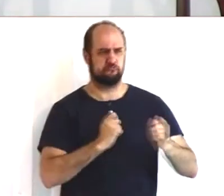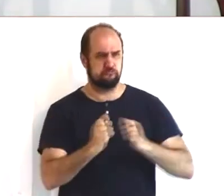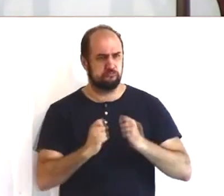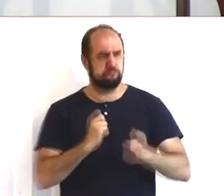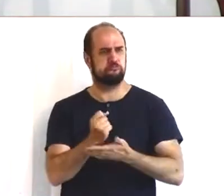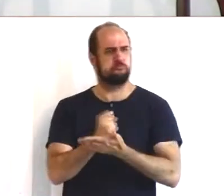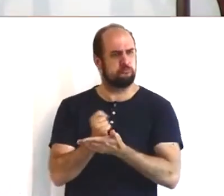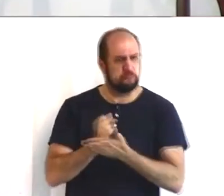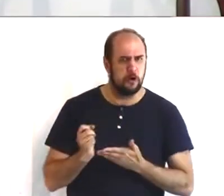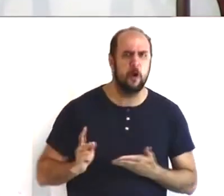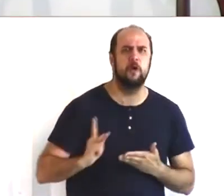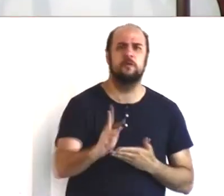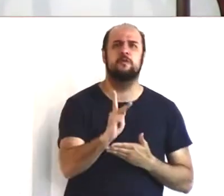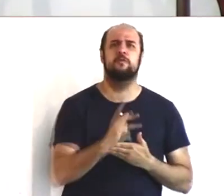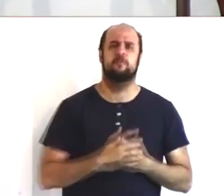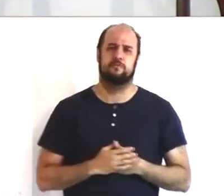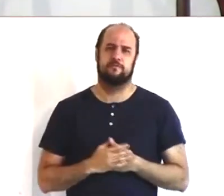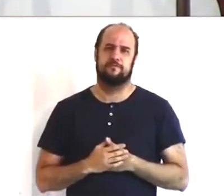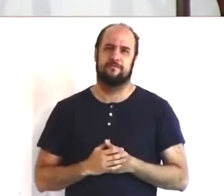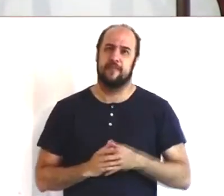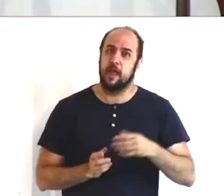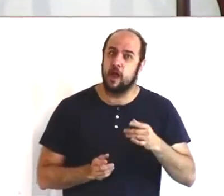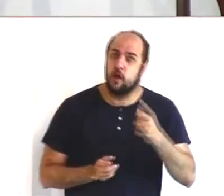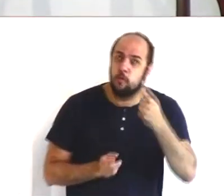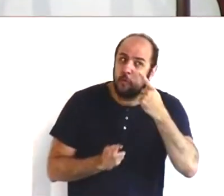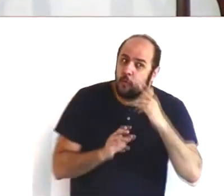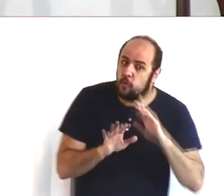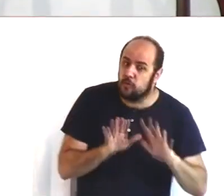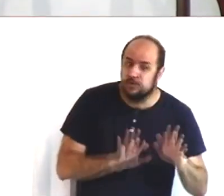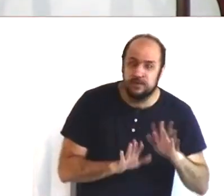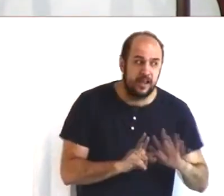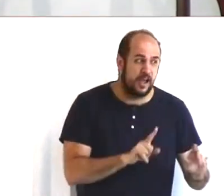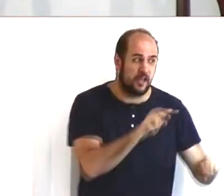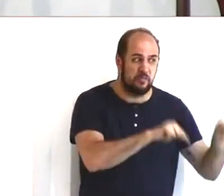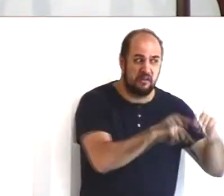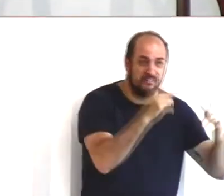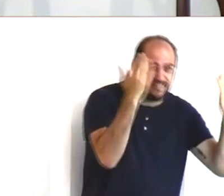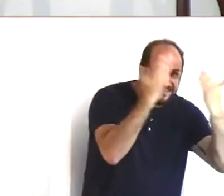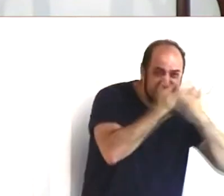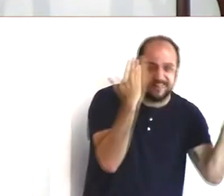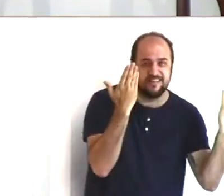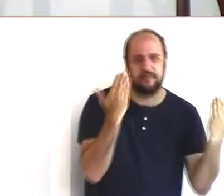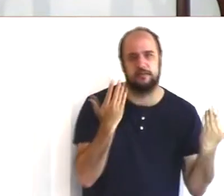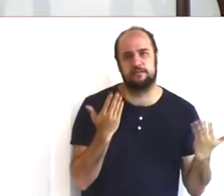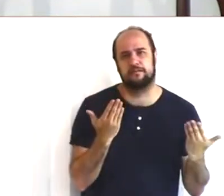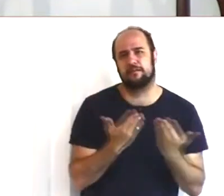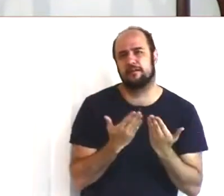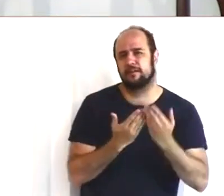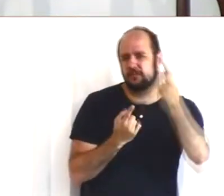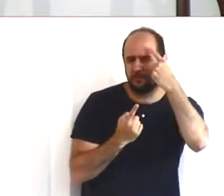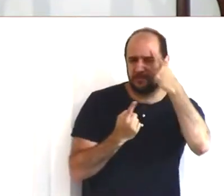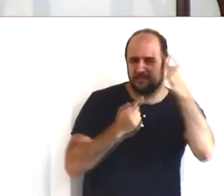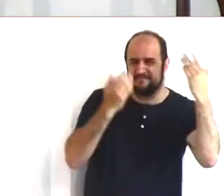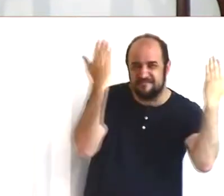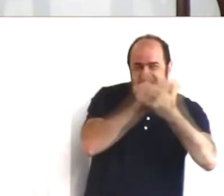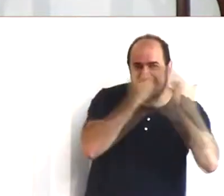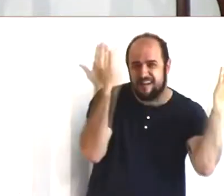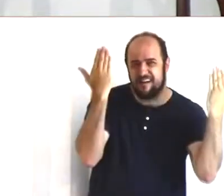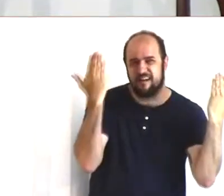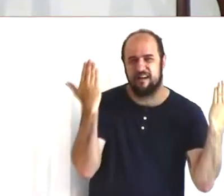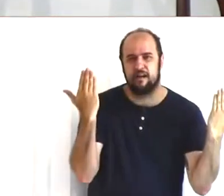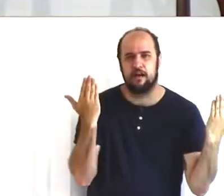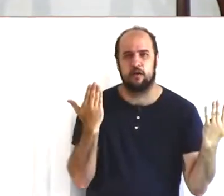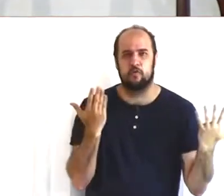sabedoria, cuidado então com a miopia espiritual. Tem muito cristão achando que Deus não está governando do jeito que